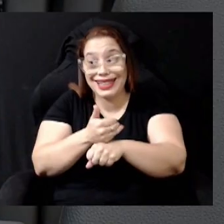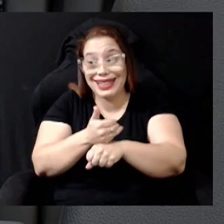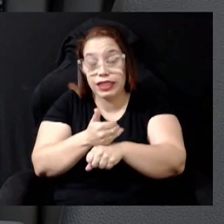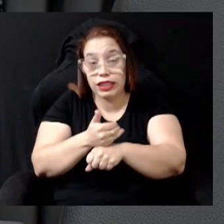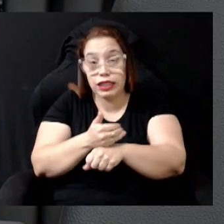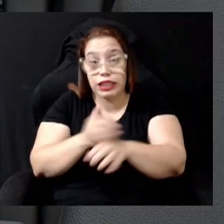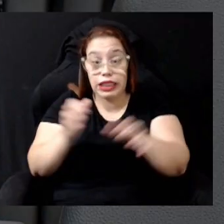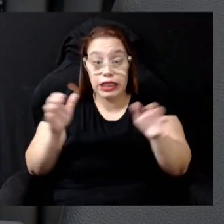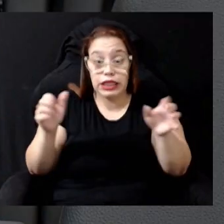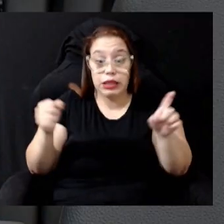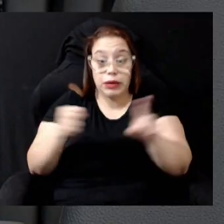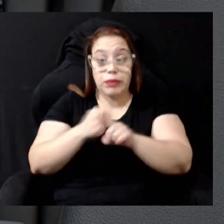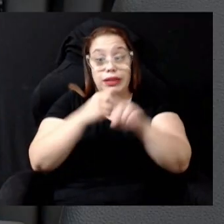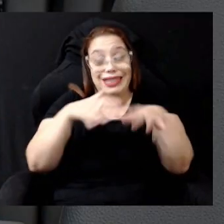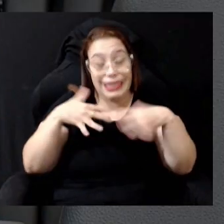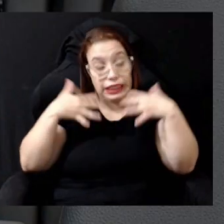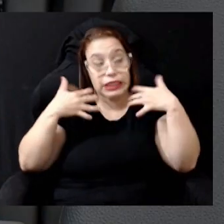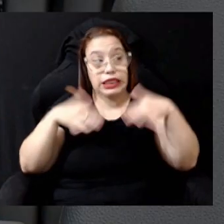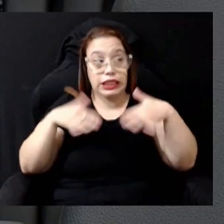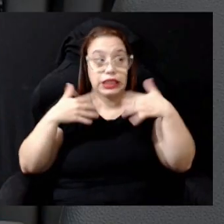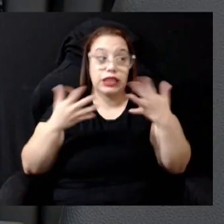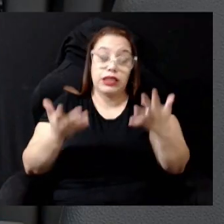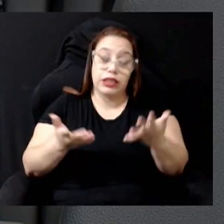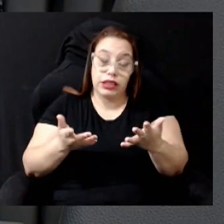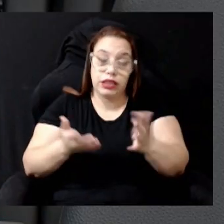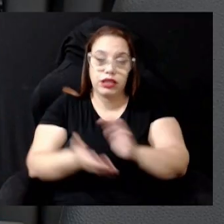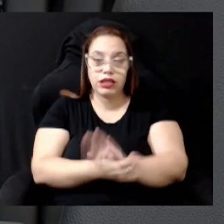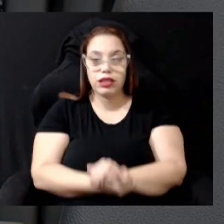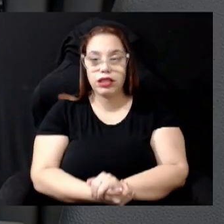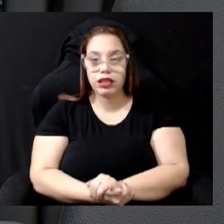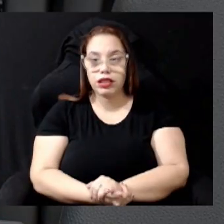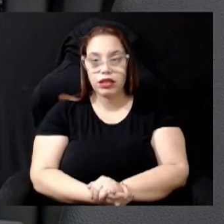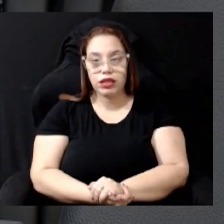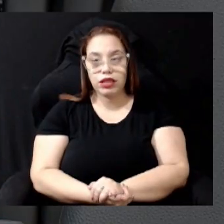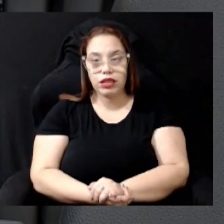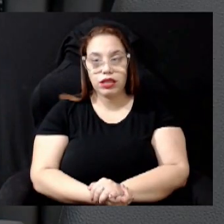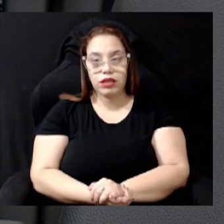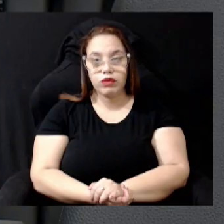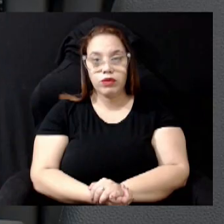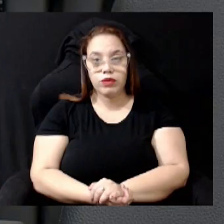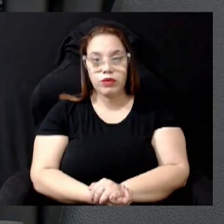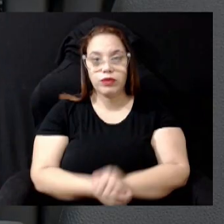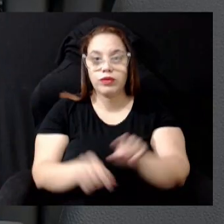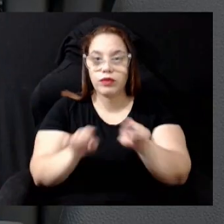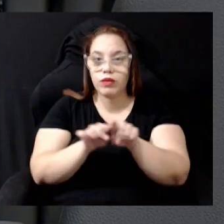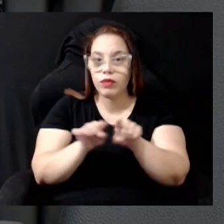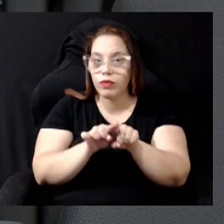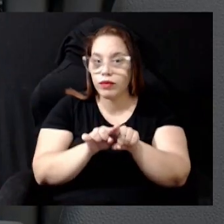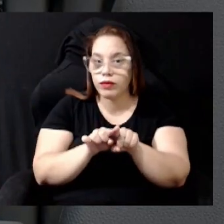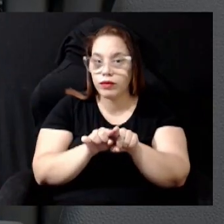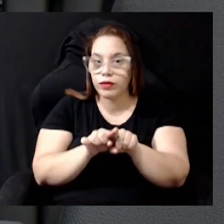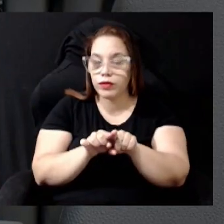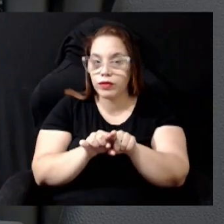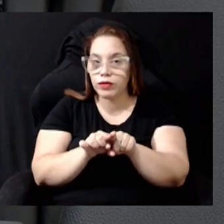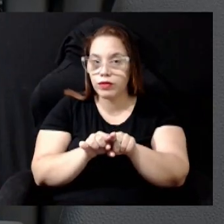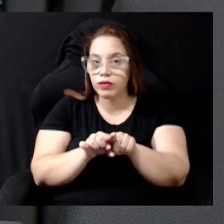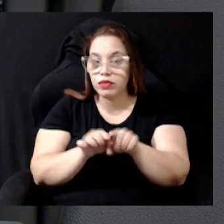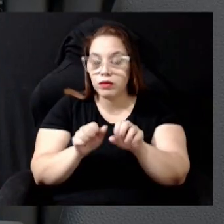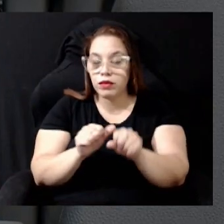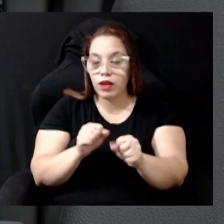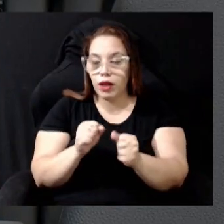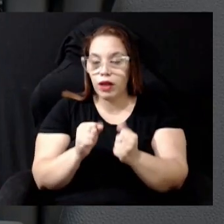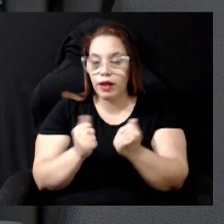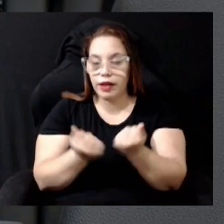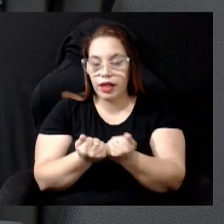Isso acho que é interessante ressaltar. Outro aspecto é também a articulação com a Assembleia Legislativa, quando vista que a